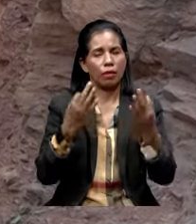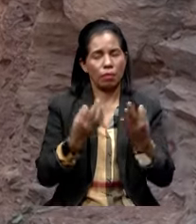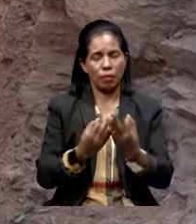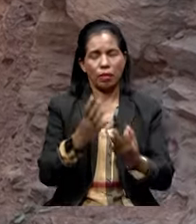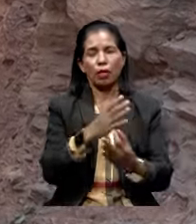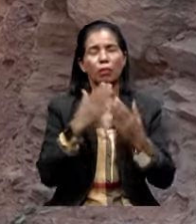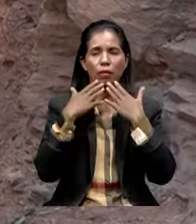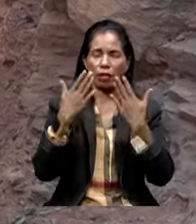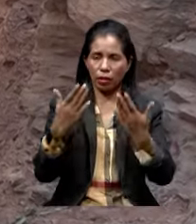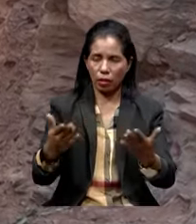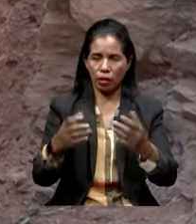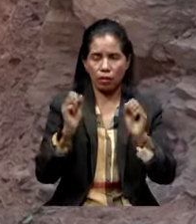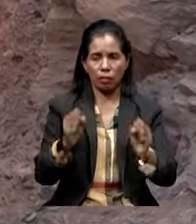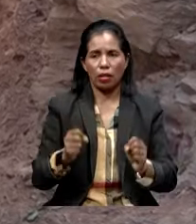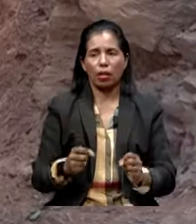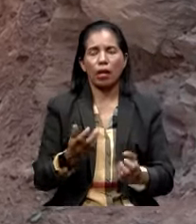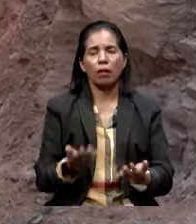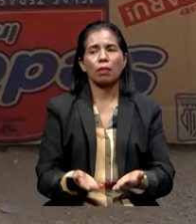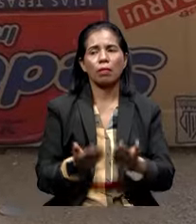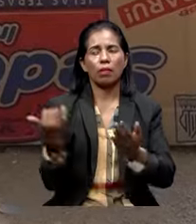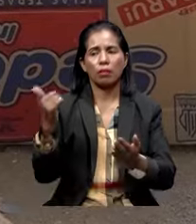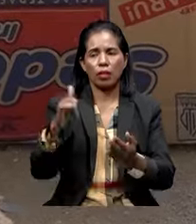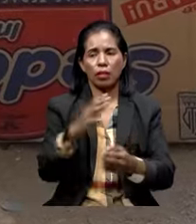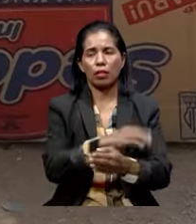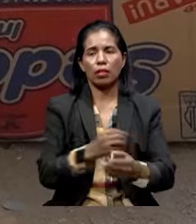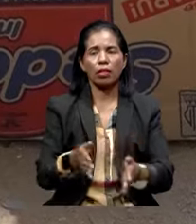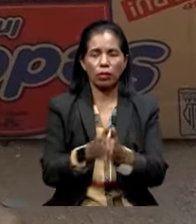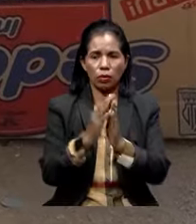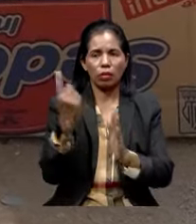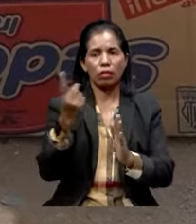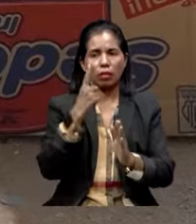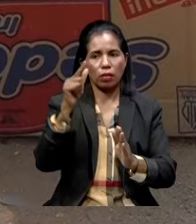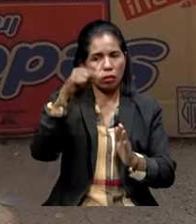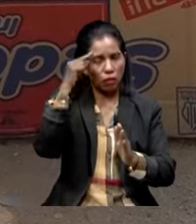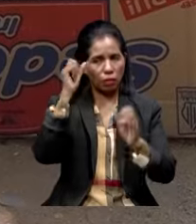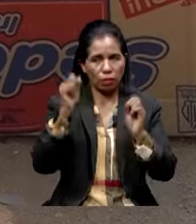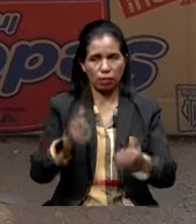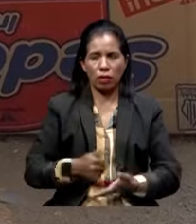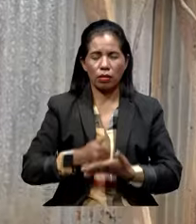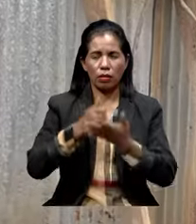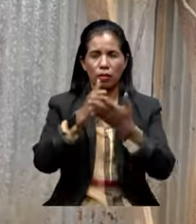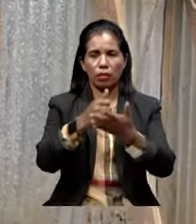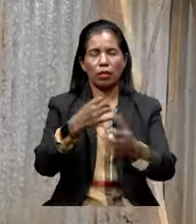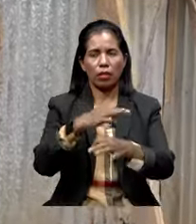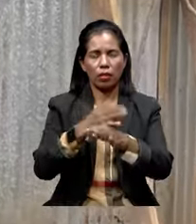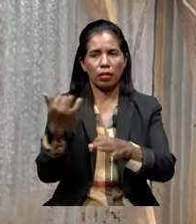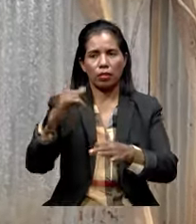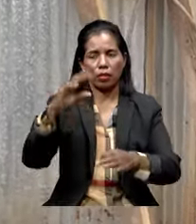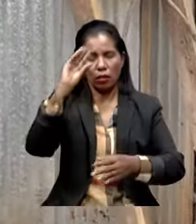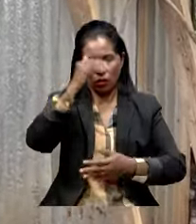apoyo hirakne tama bele hakmang ona sirania situasang no sira husu na fati atu governo bel tau matang no hadia sirania onnya